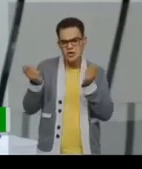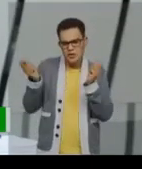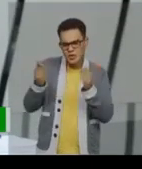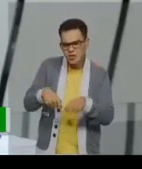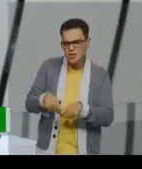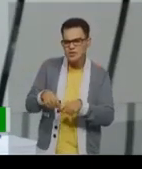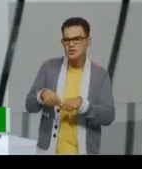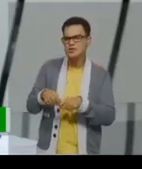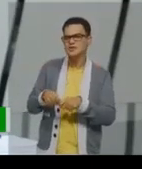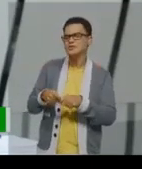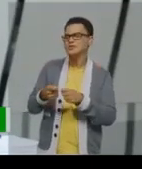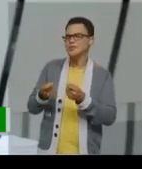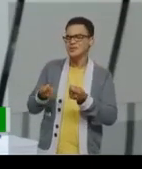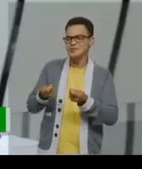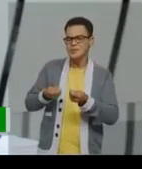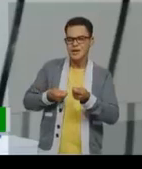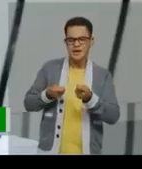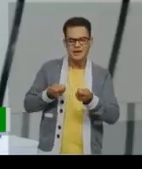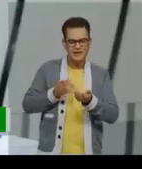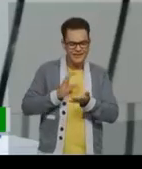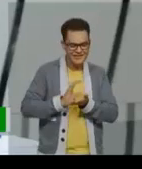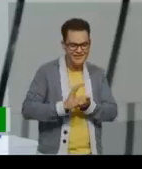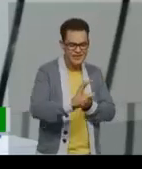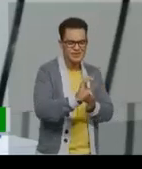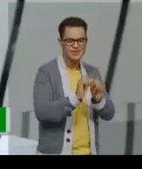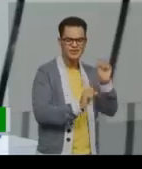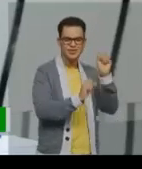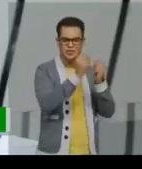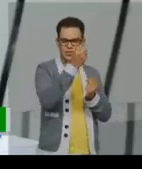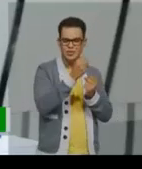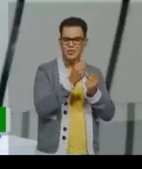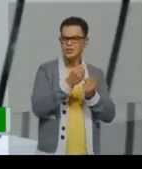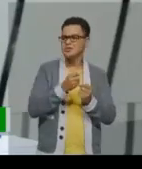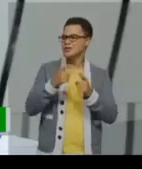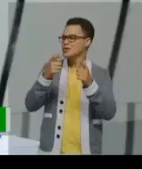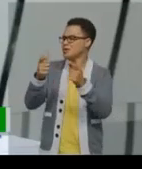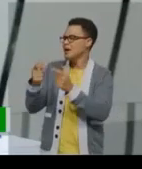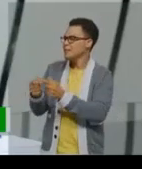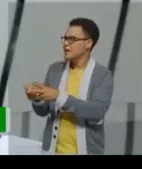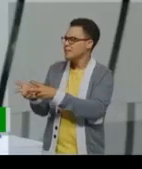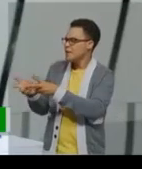para extrair matéria-prima, essas outras regiões elas